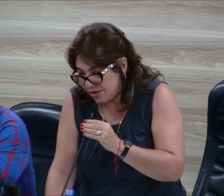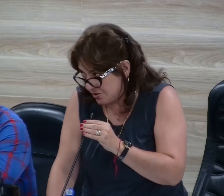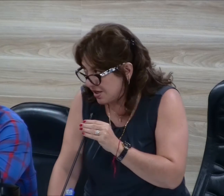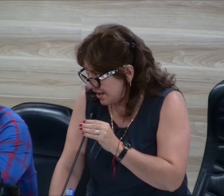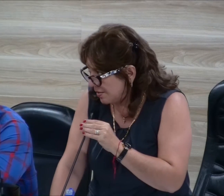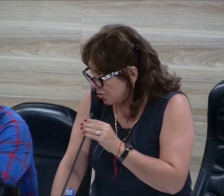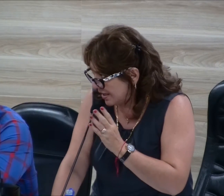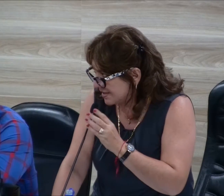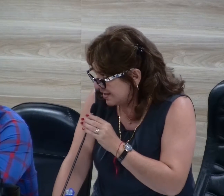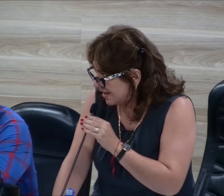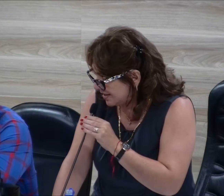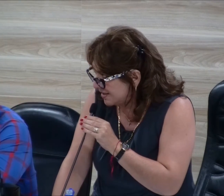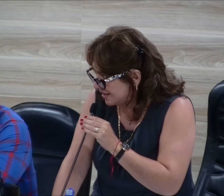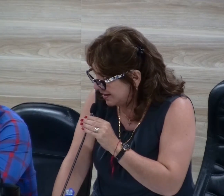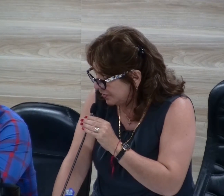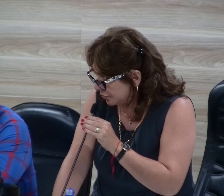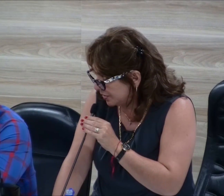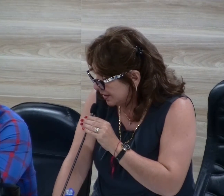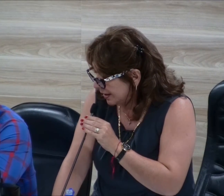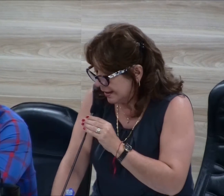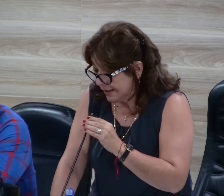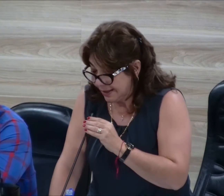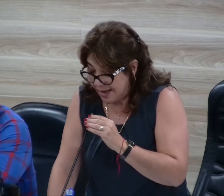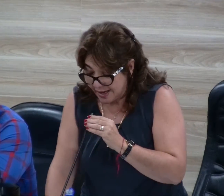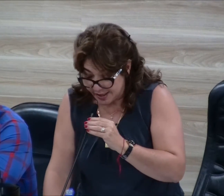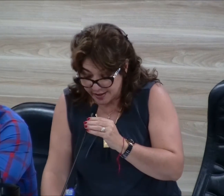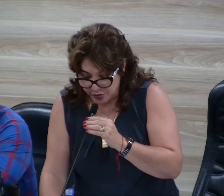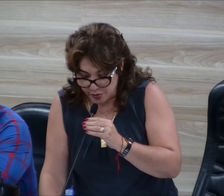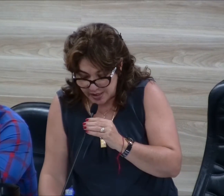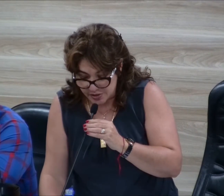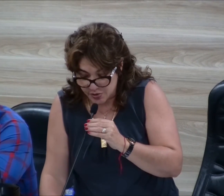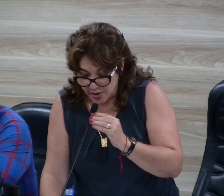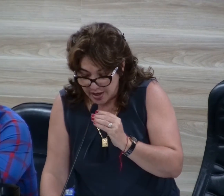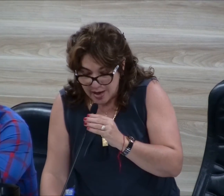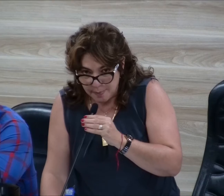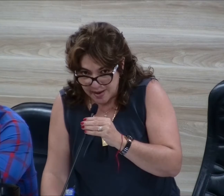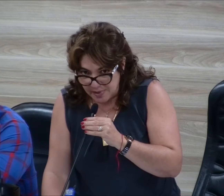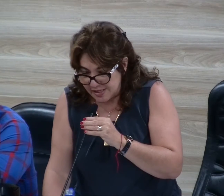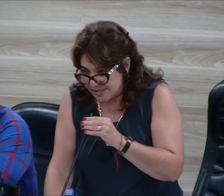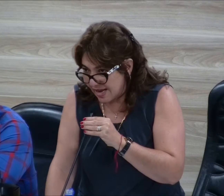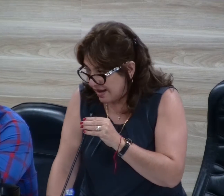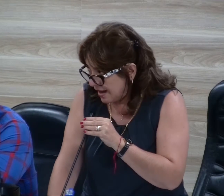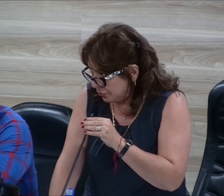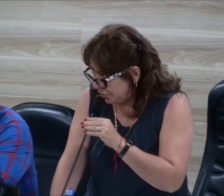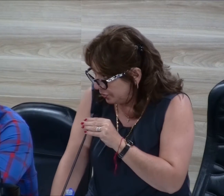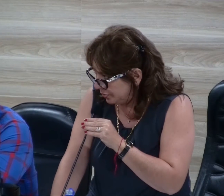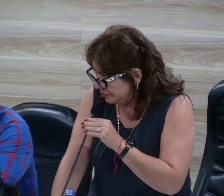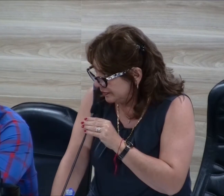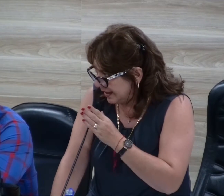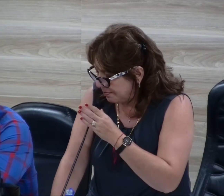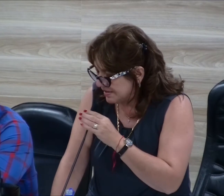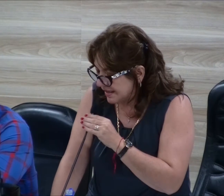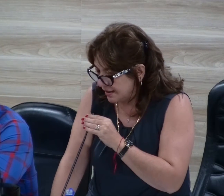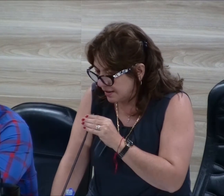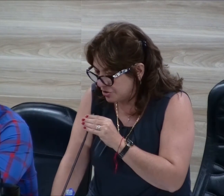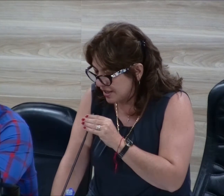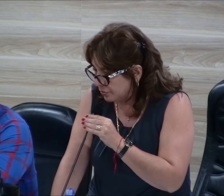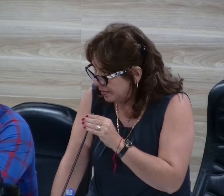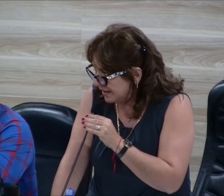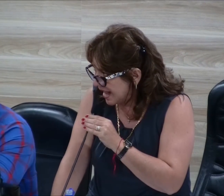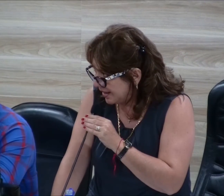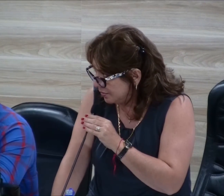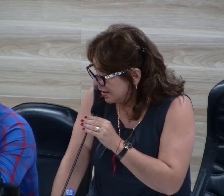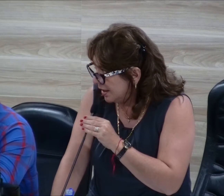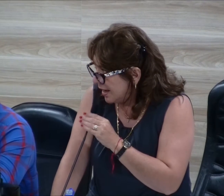oposição, não seria democracia e sim ditadura. Acredito nisso. Parabenizar ao Nilton, né, apesar dele não estar